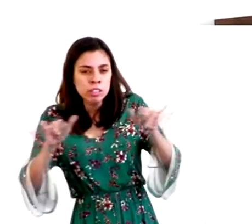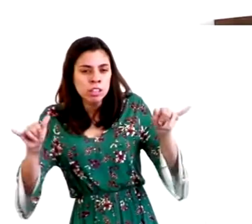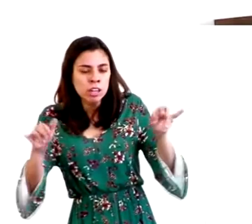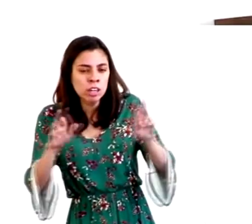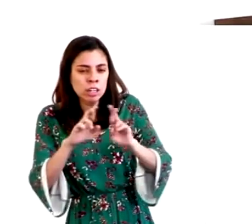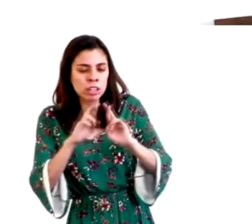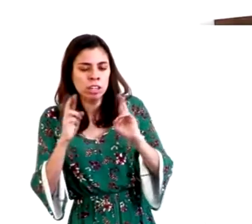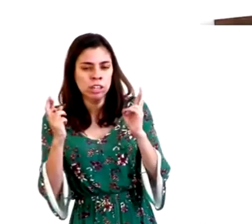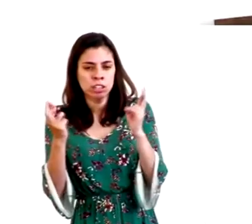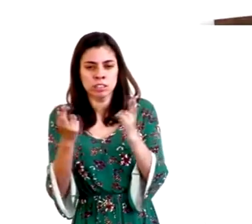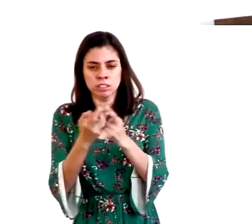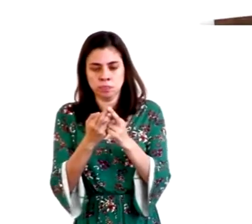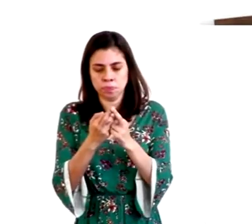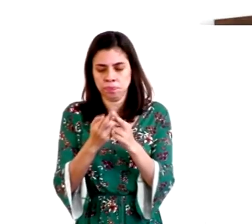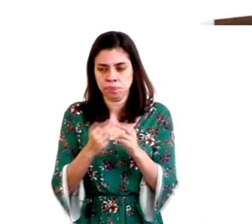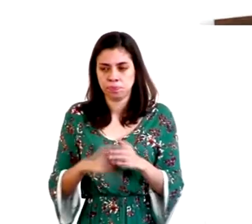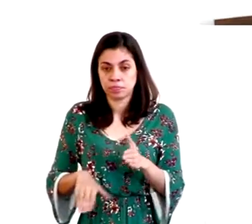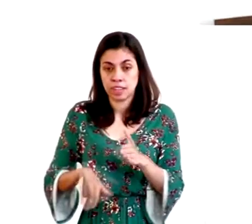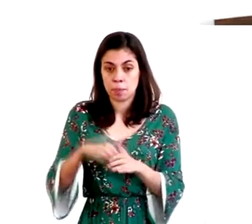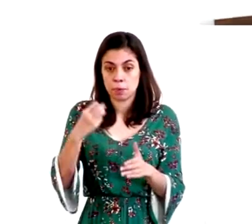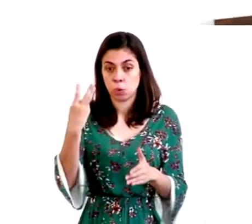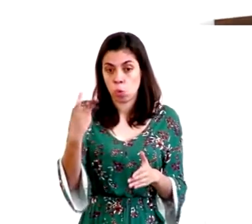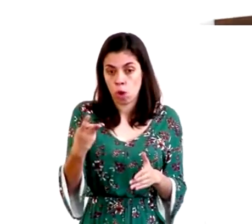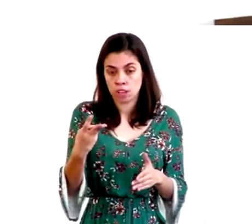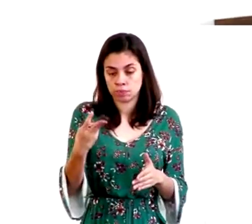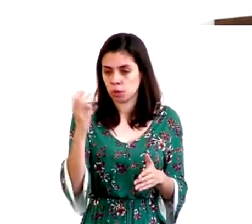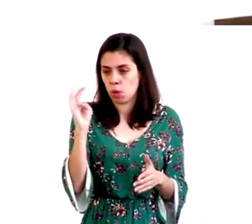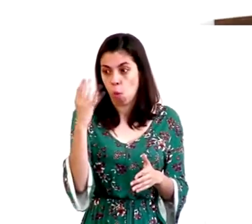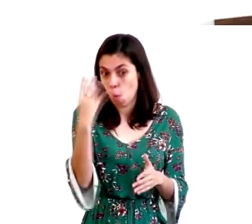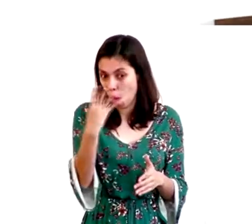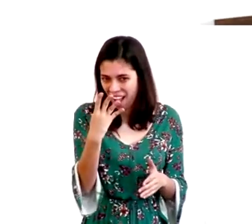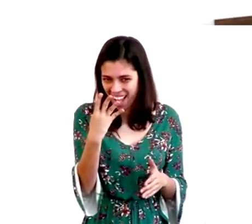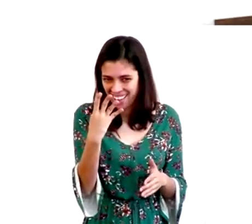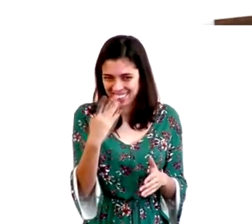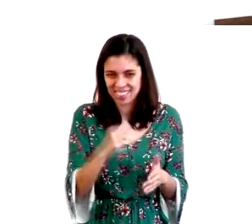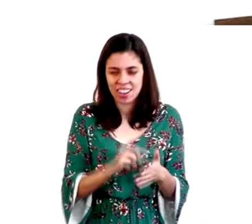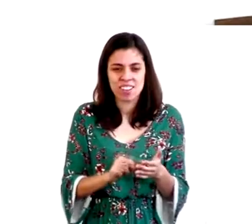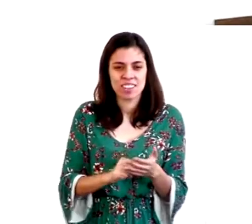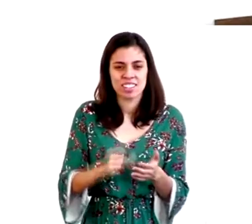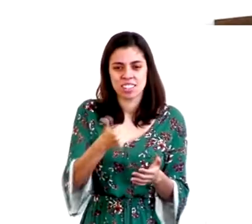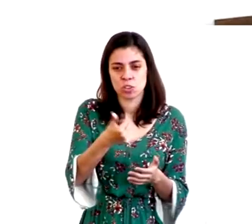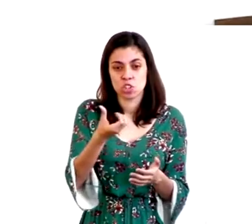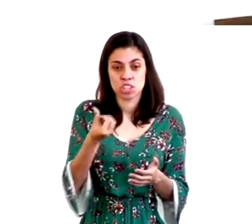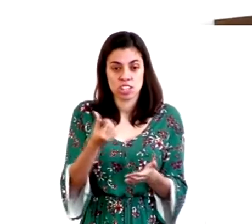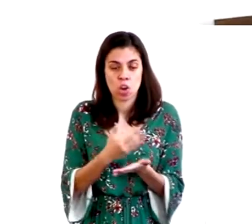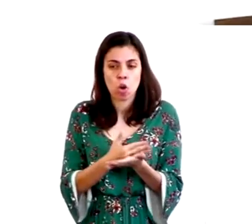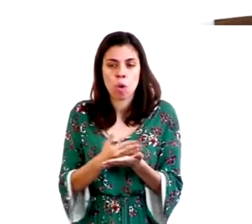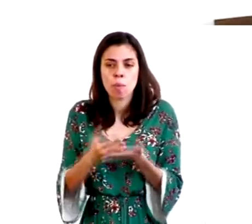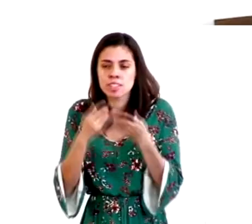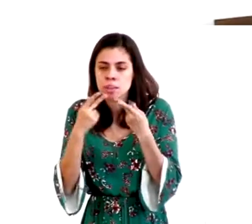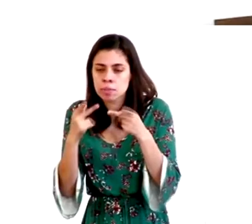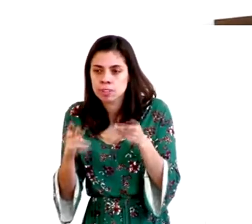Deus. Veja, no capítulo 4, versículo 16, Jesus começa a pregar e a dizer: